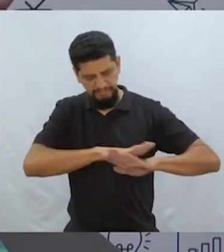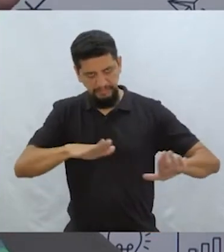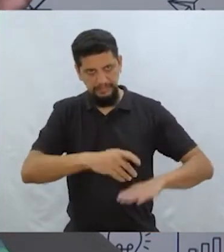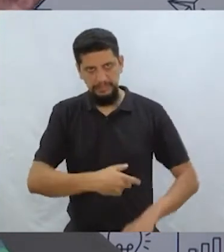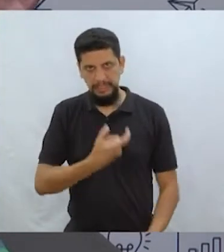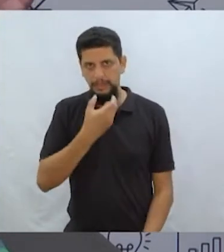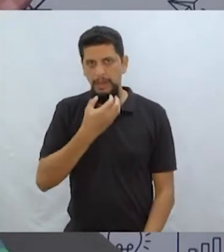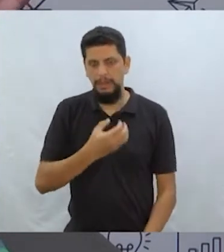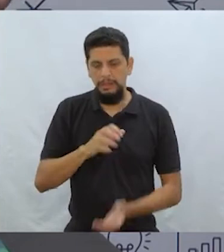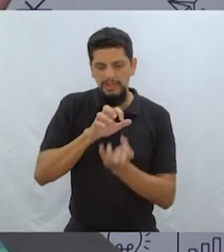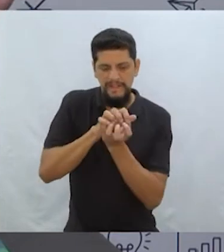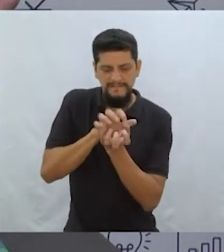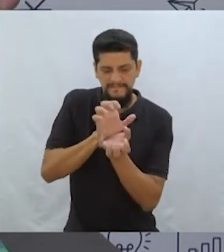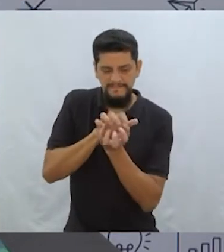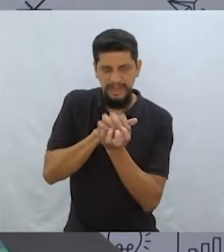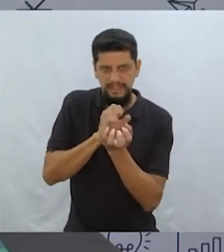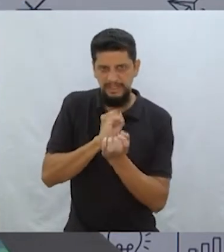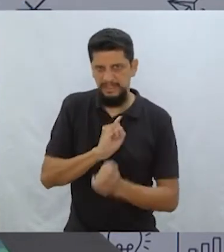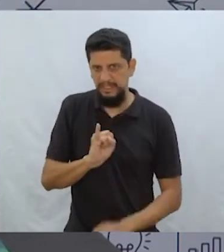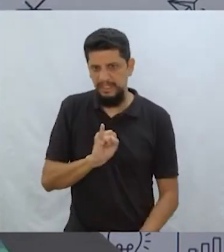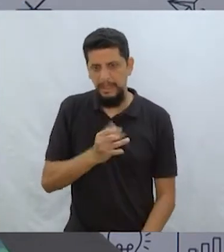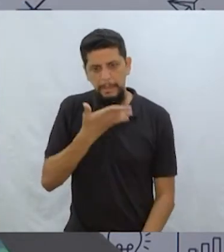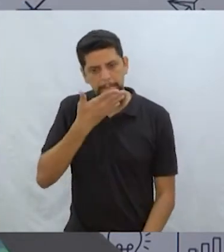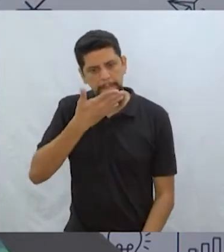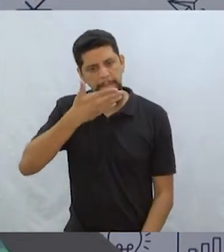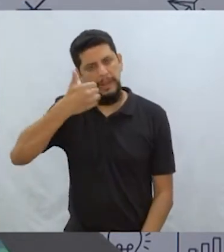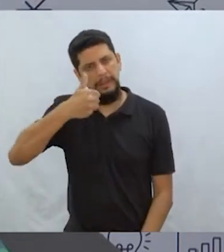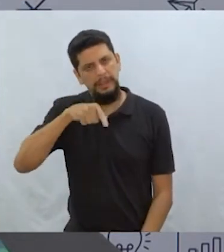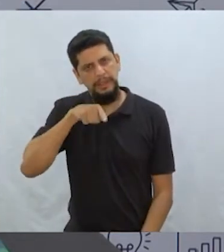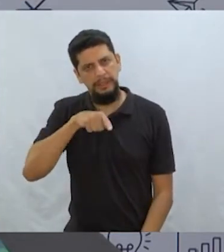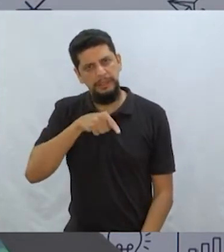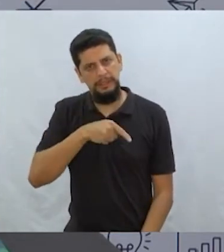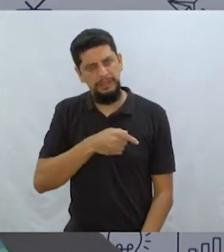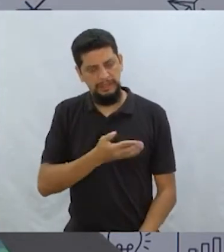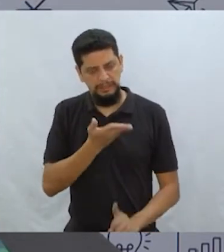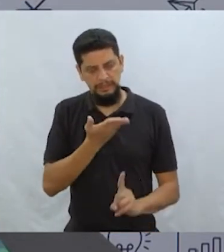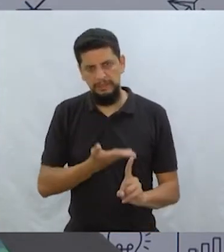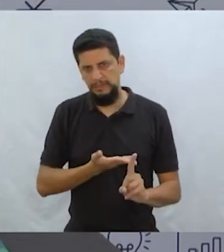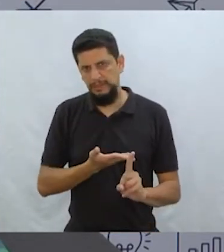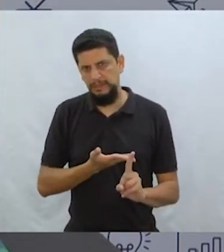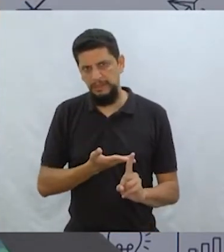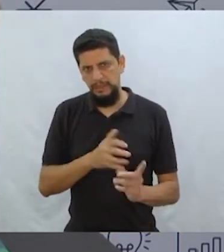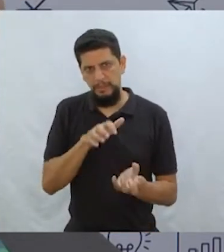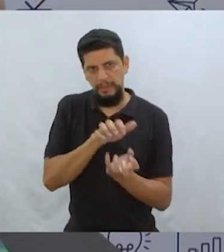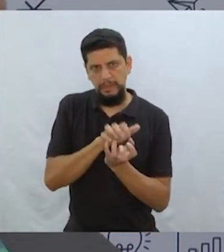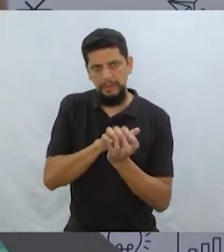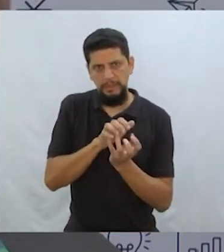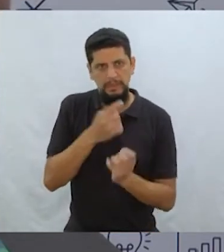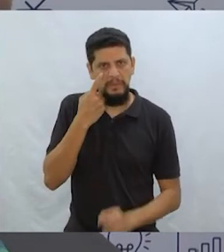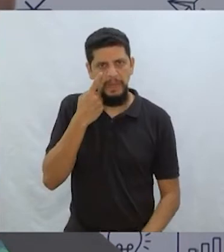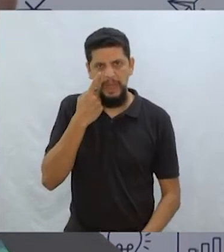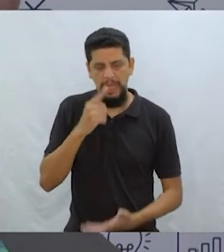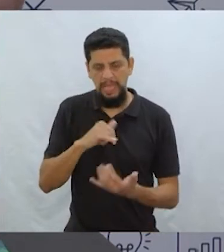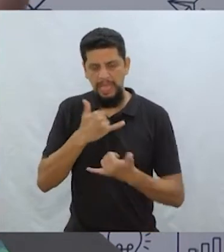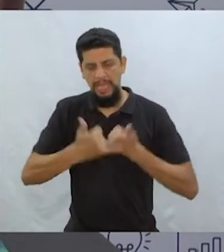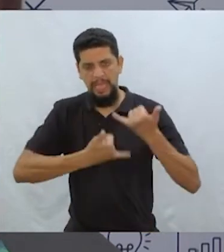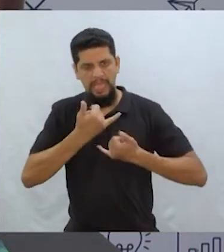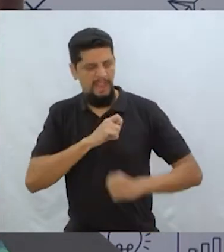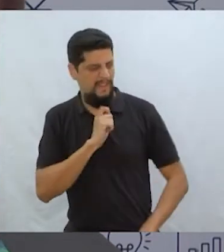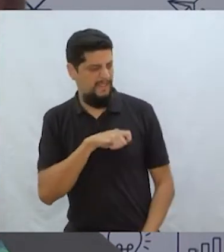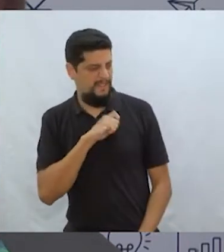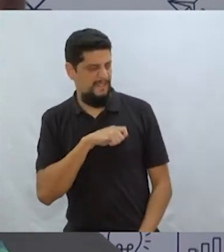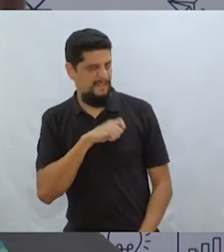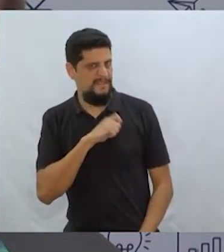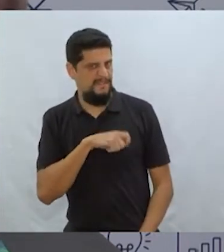sem dentadura Afinal Será que seria melhor para ele ficar sem dentadura porque daí ele não ouviria aquelas